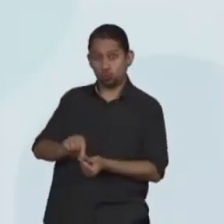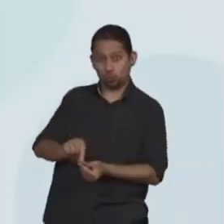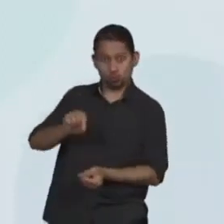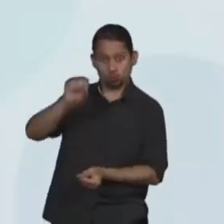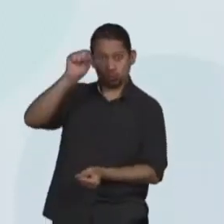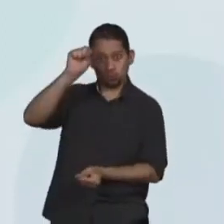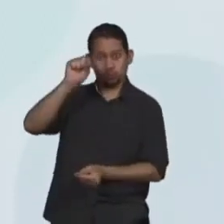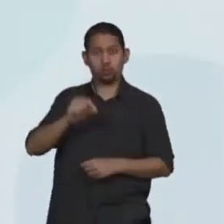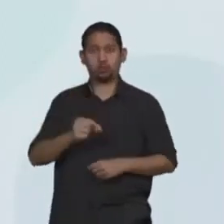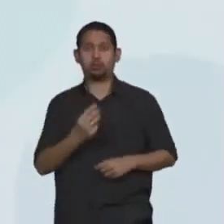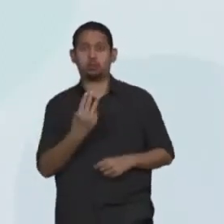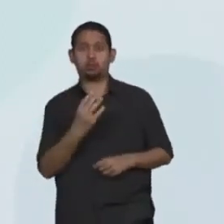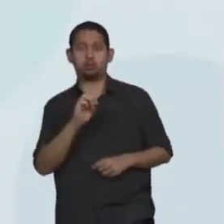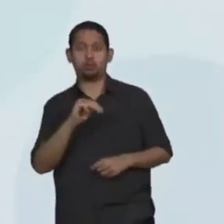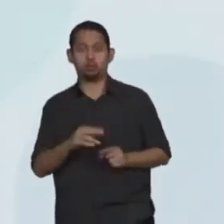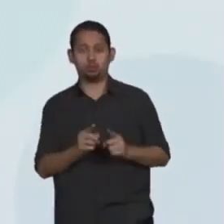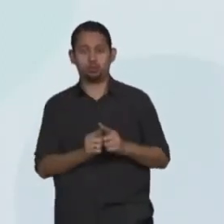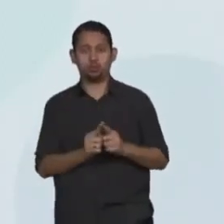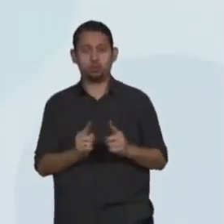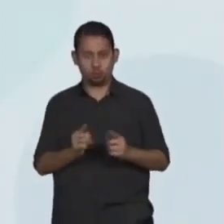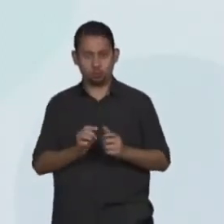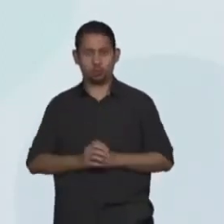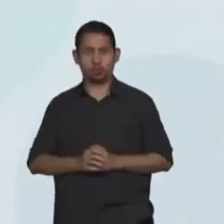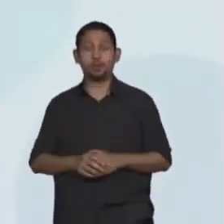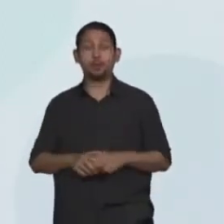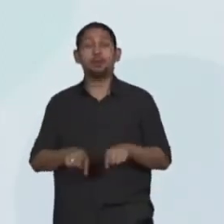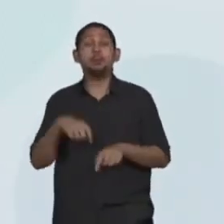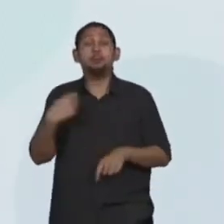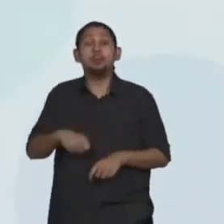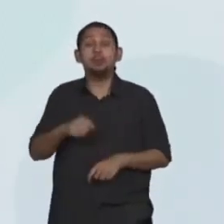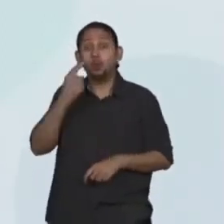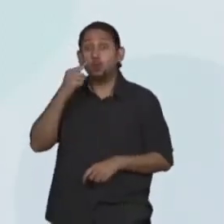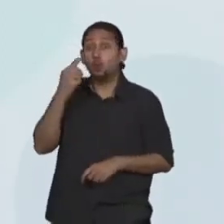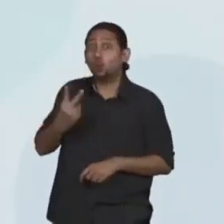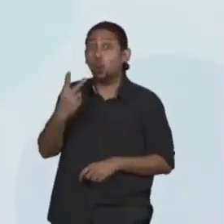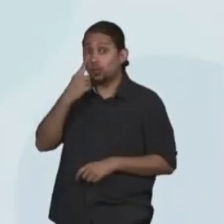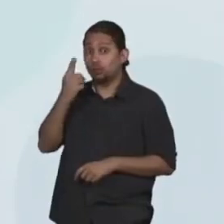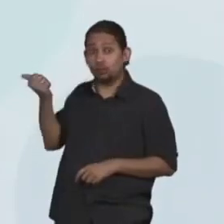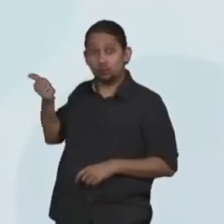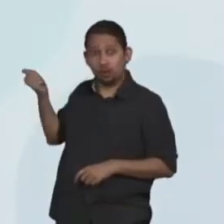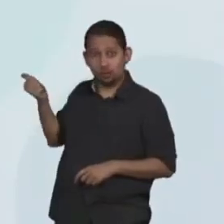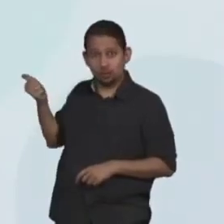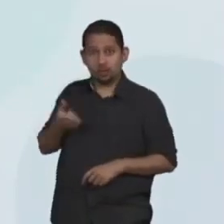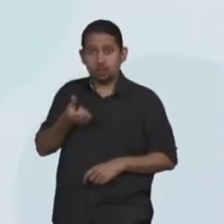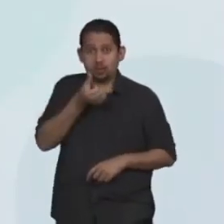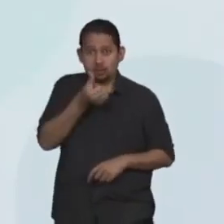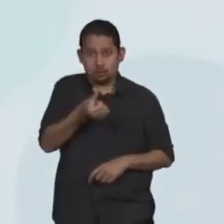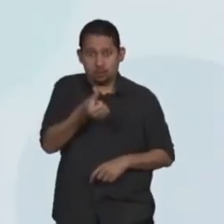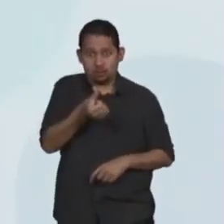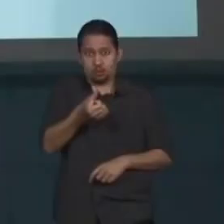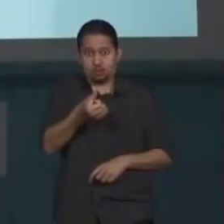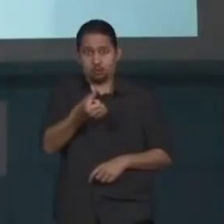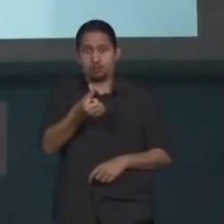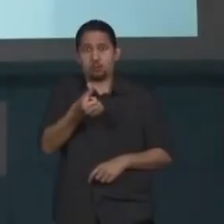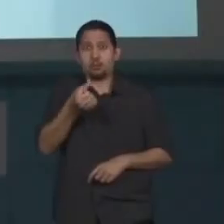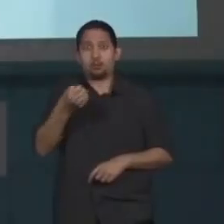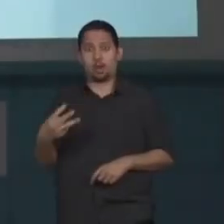E 2 de 6 por 3. Vamos precisar de 2 peças dessa daqui, ó. 6 por